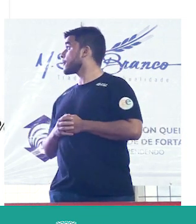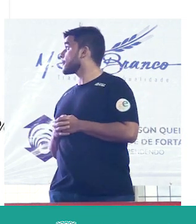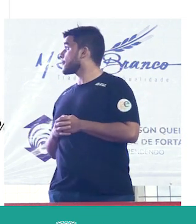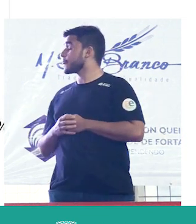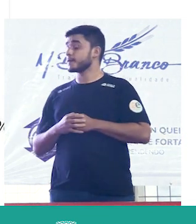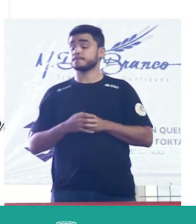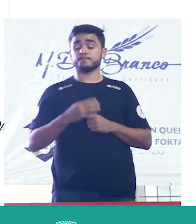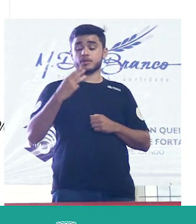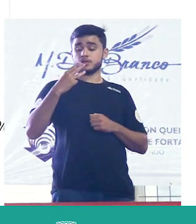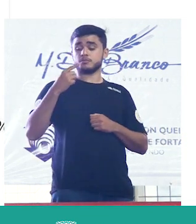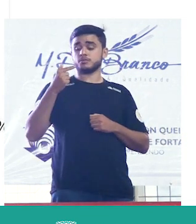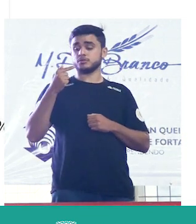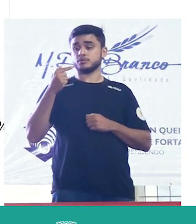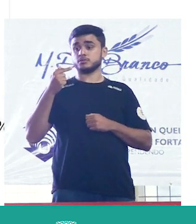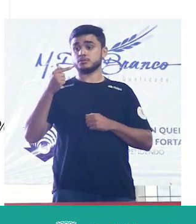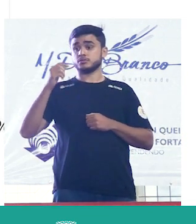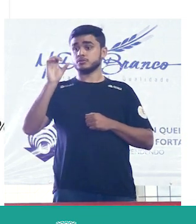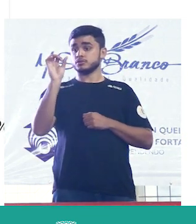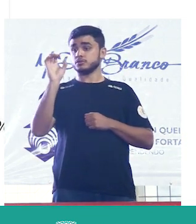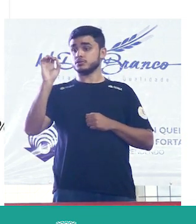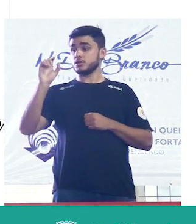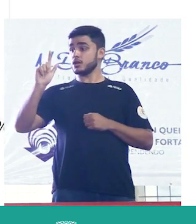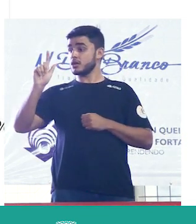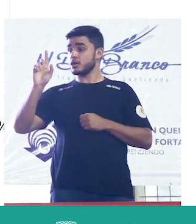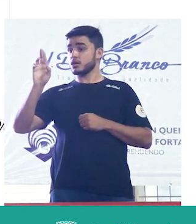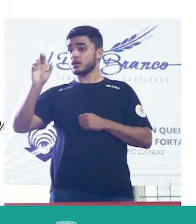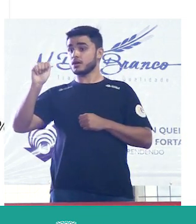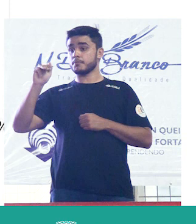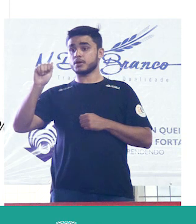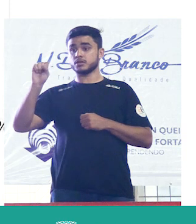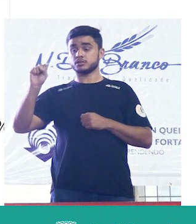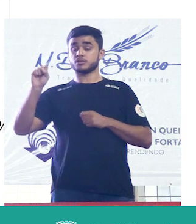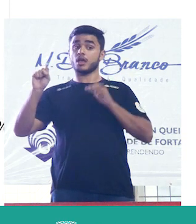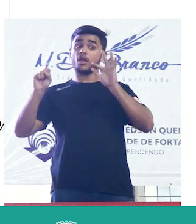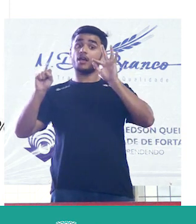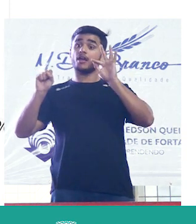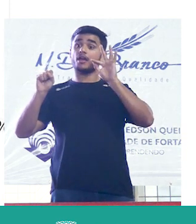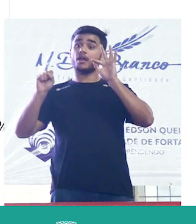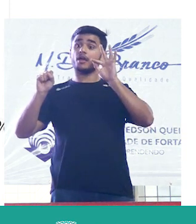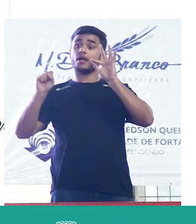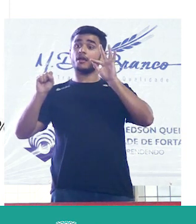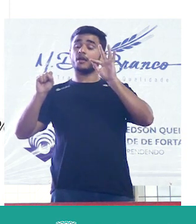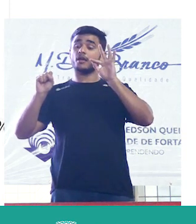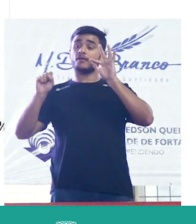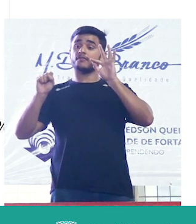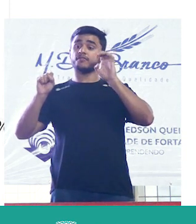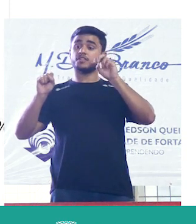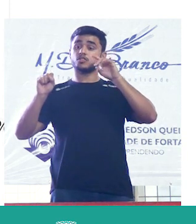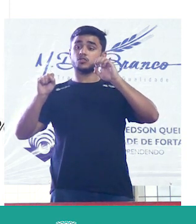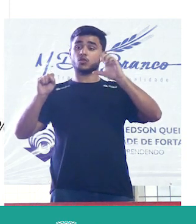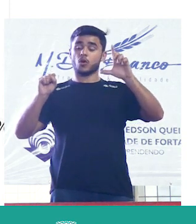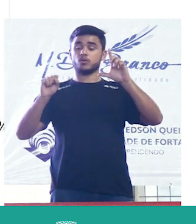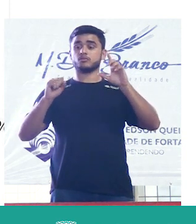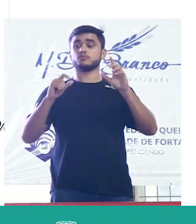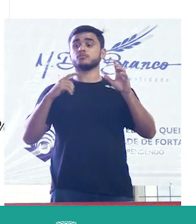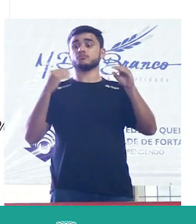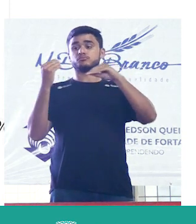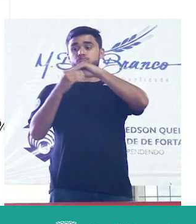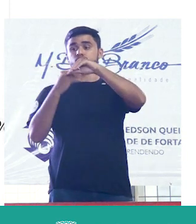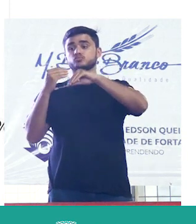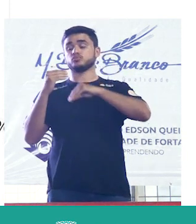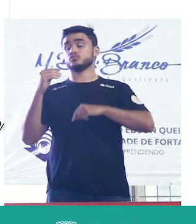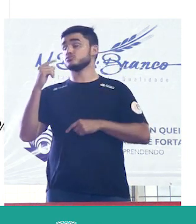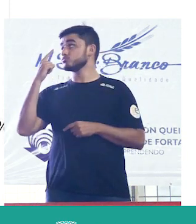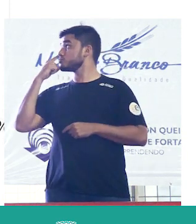fenol para reagir com 580 gramas de propanona e quer saber qual é o rendimento da